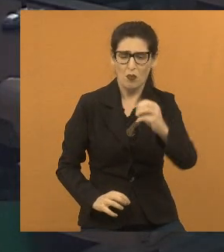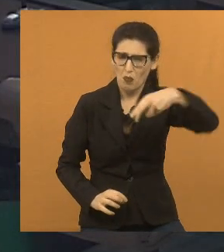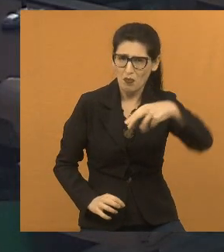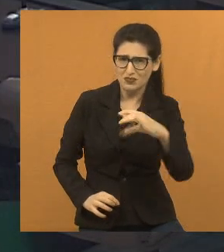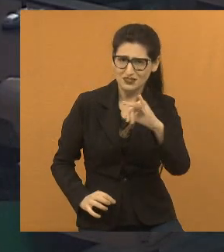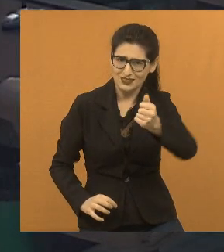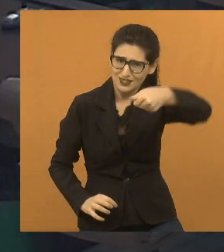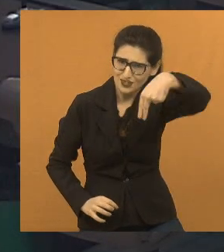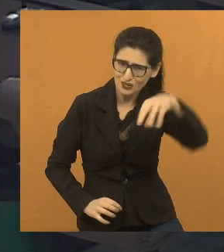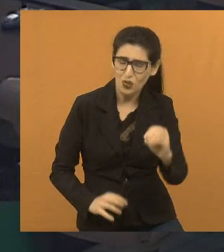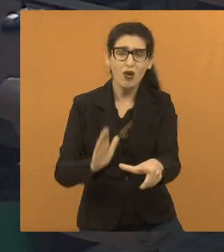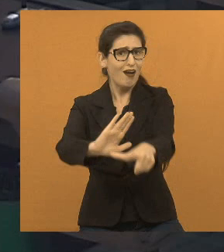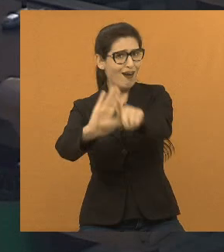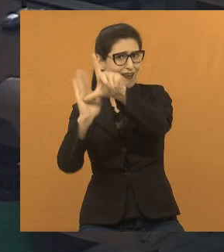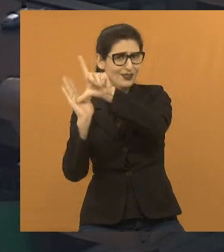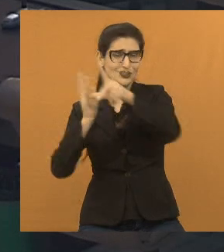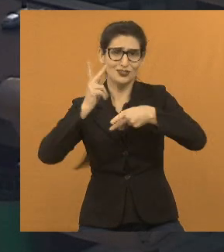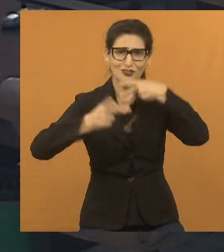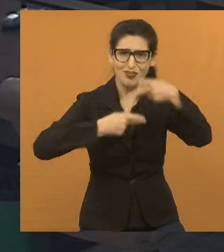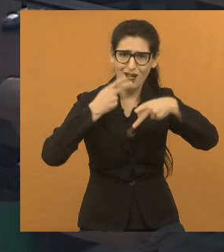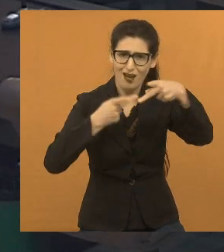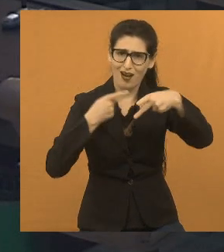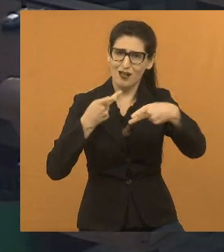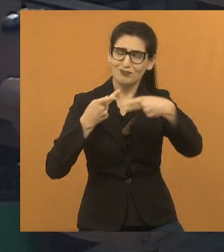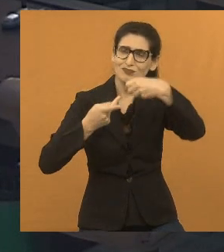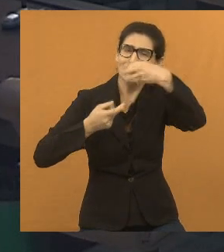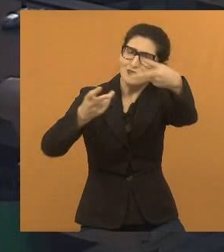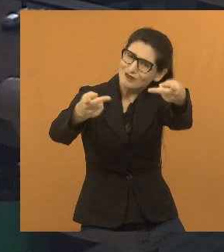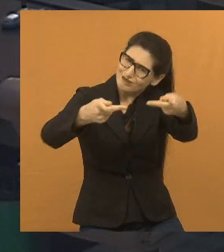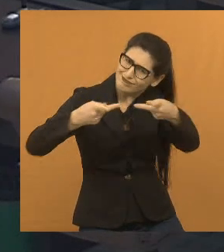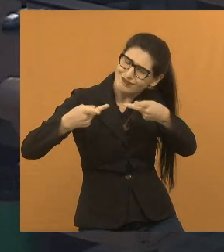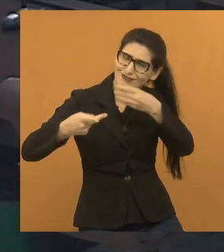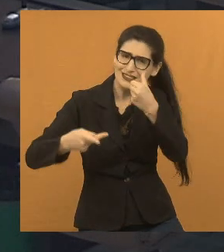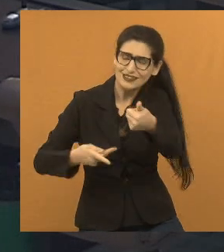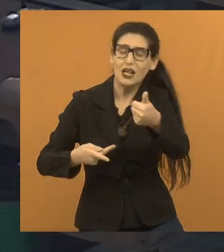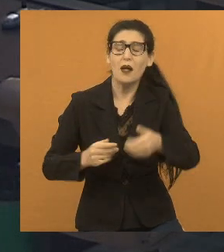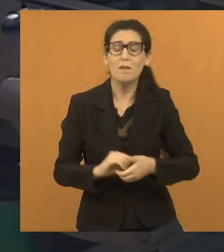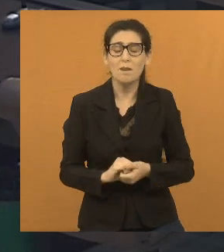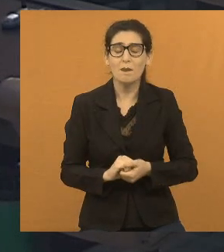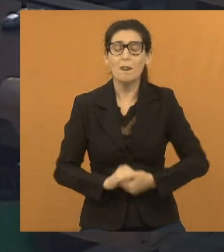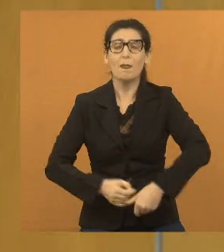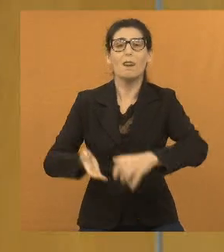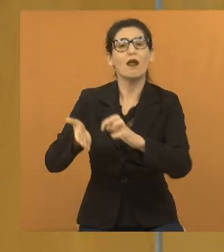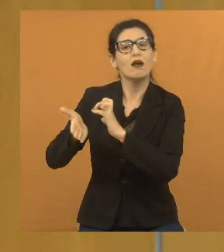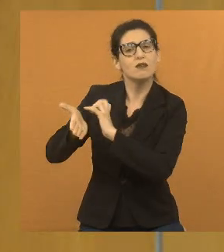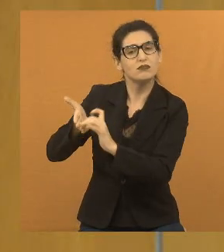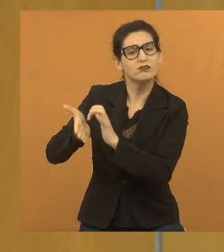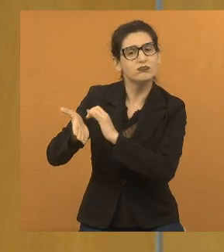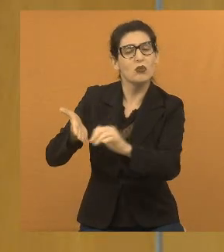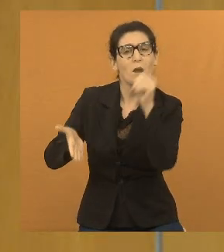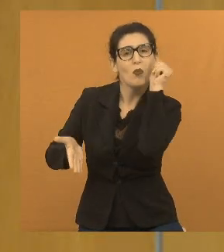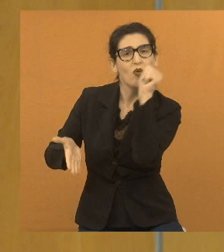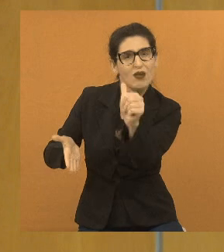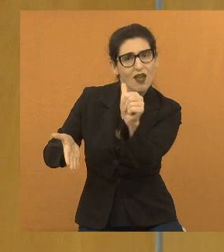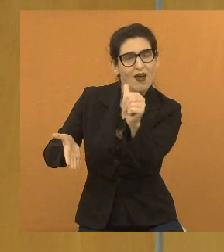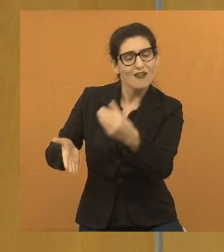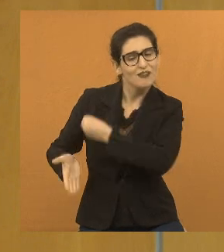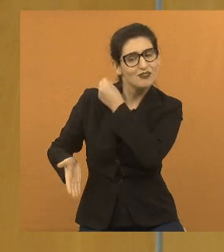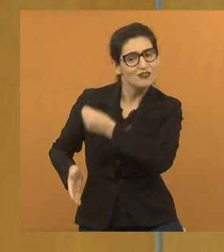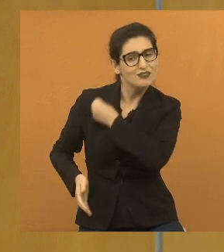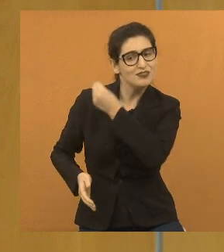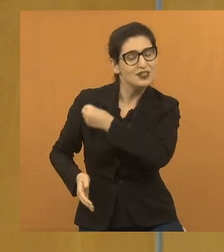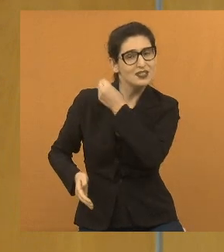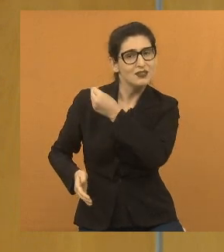Antes das palavras de saudação e boas-vindas através da secretária anfitriã,